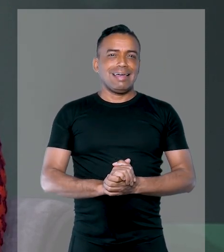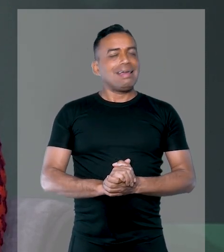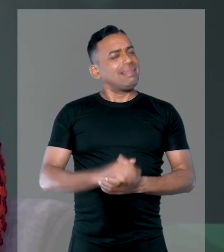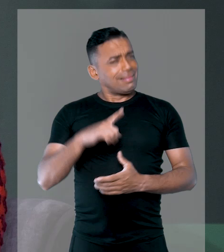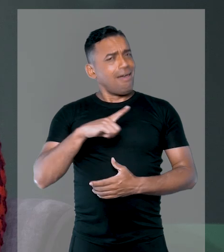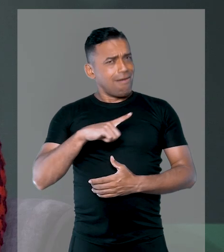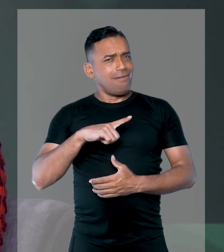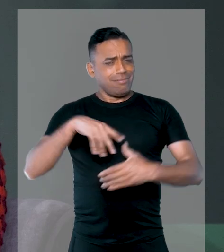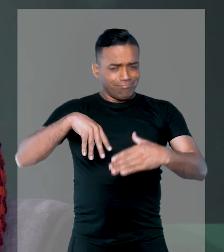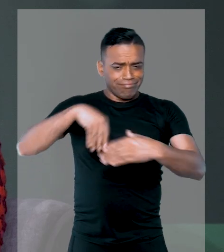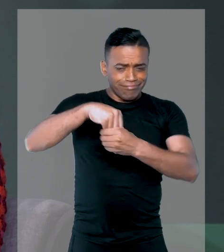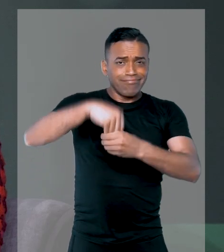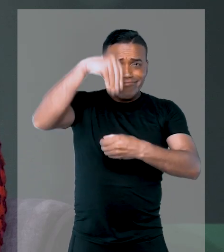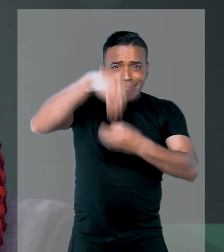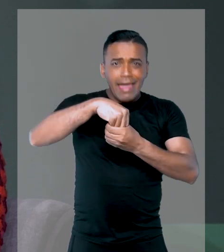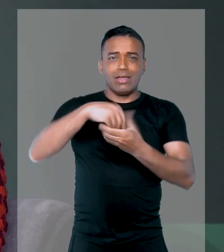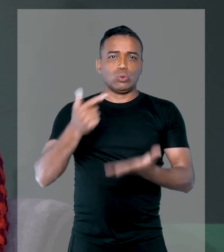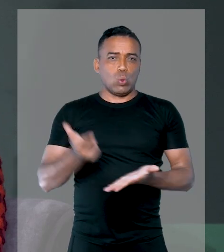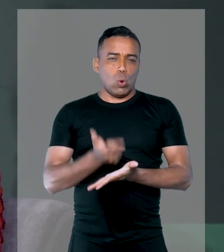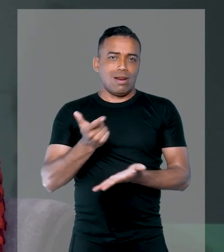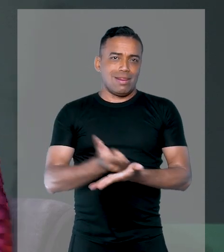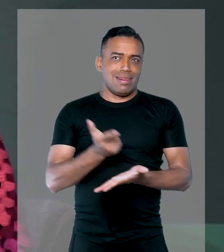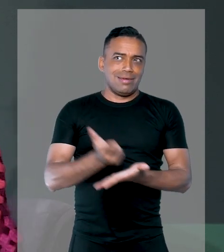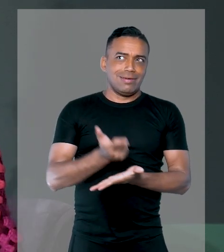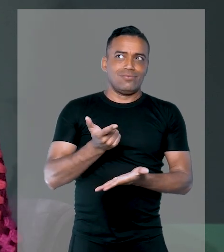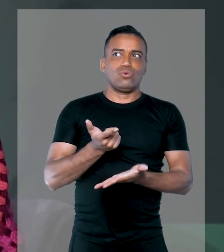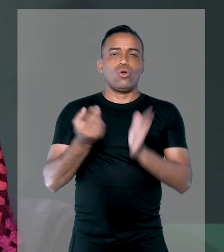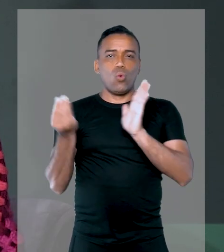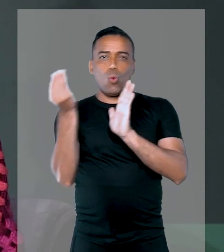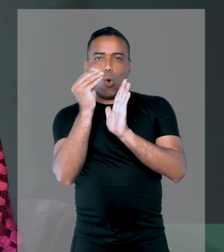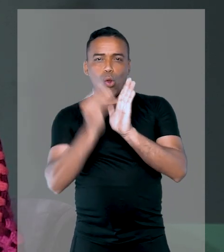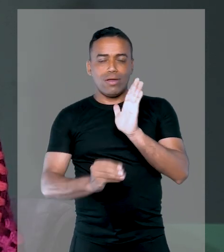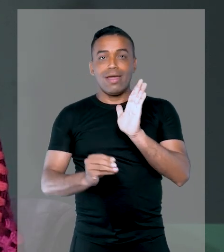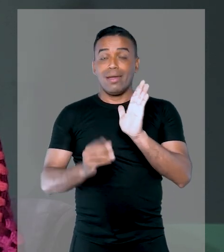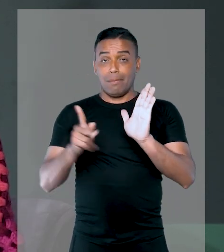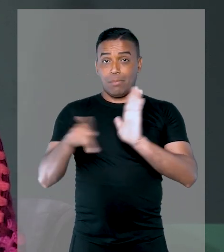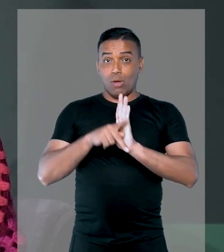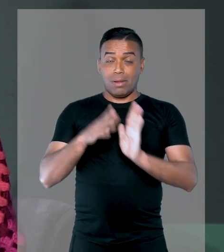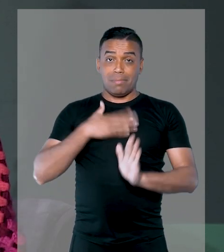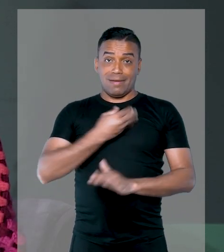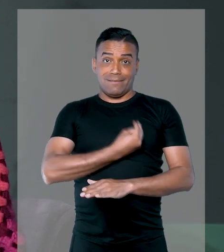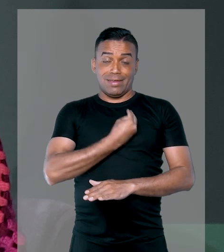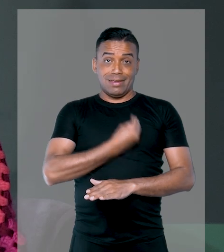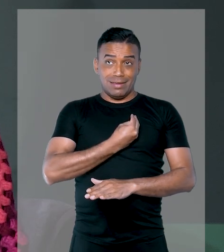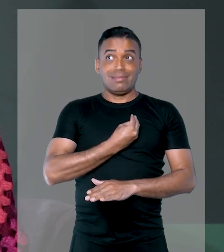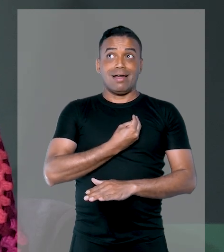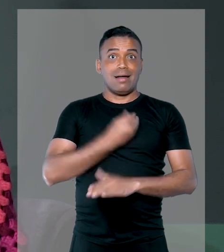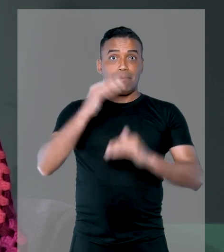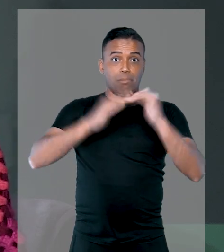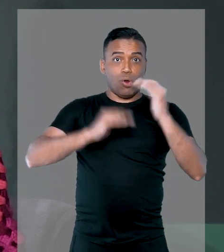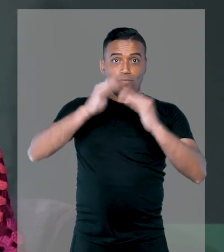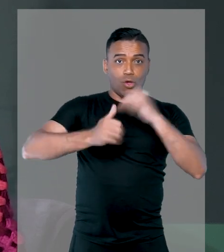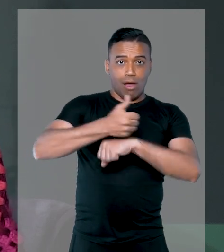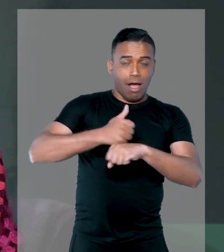tem no livro, eu coloquei na minha biografia que eu sou jornalista, coloquei